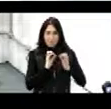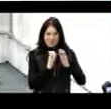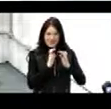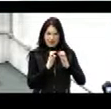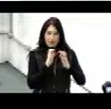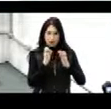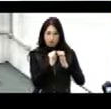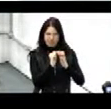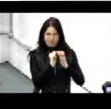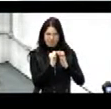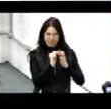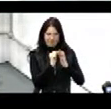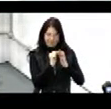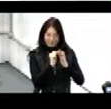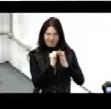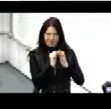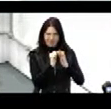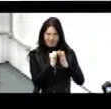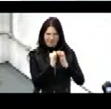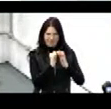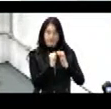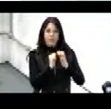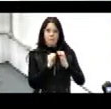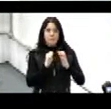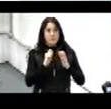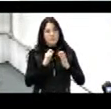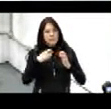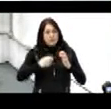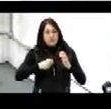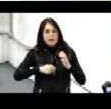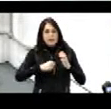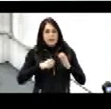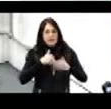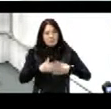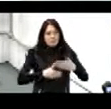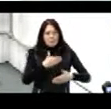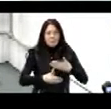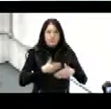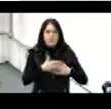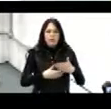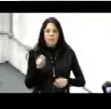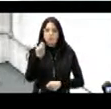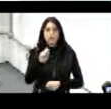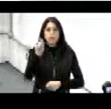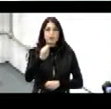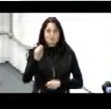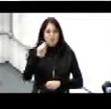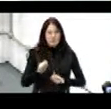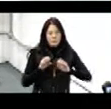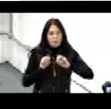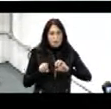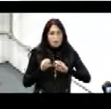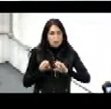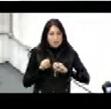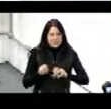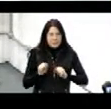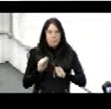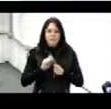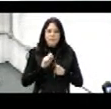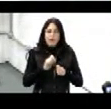que nós temos um programa, ajudei a fundar a Associação Poder Fazer, que é uma associação que trabalha